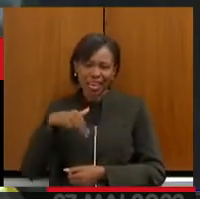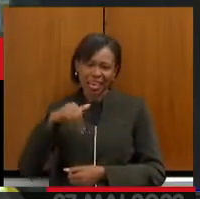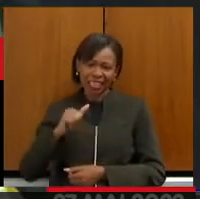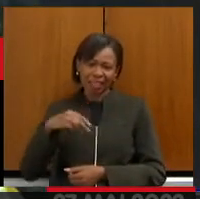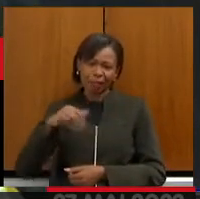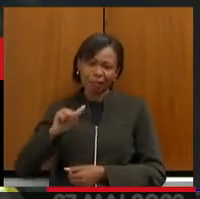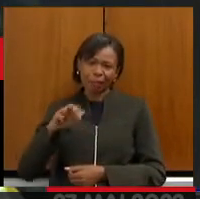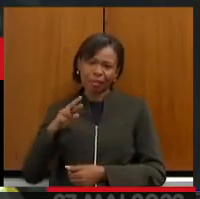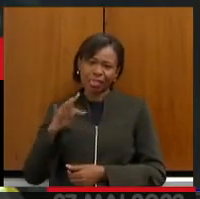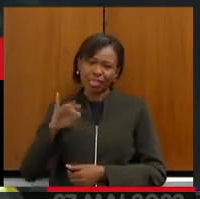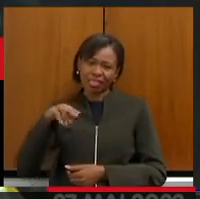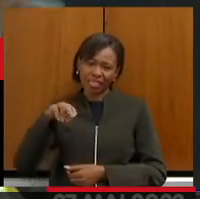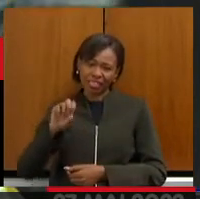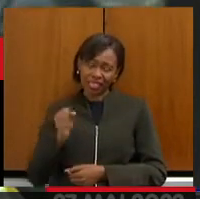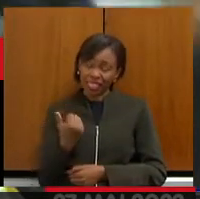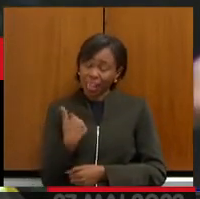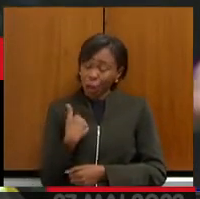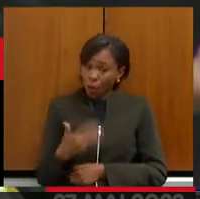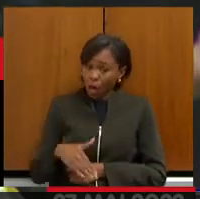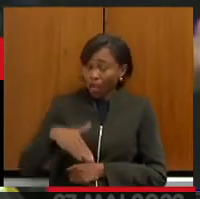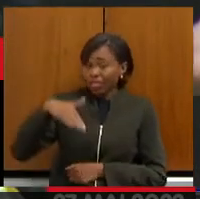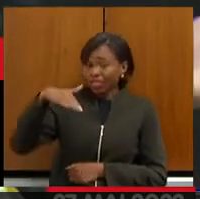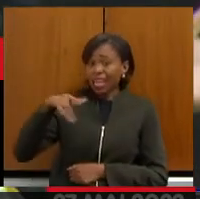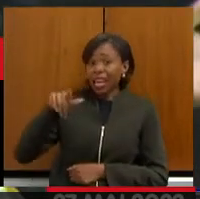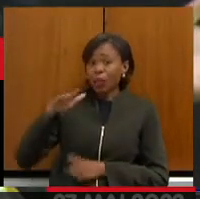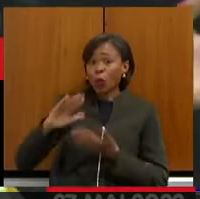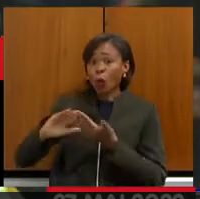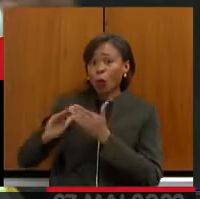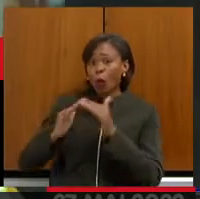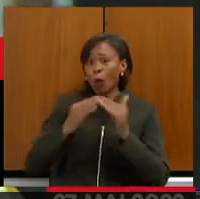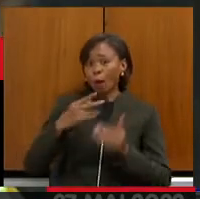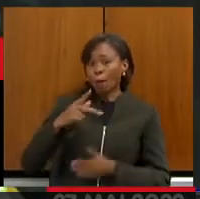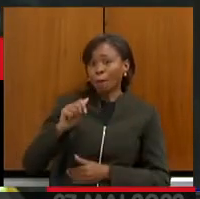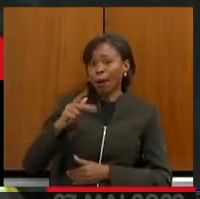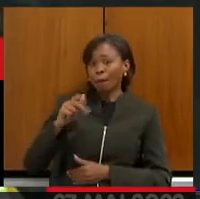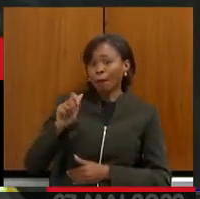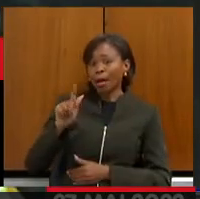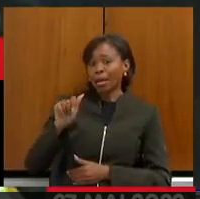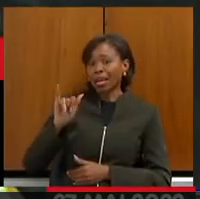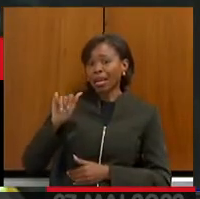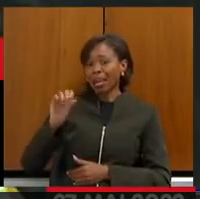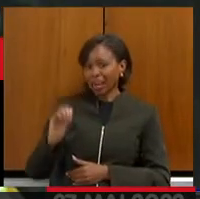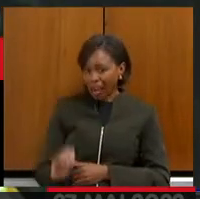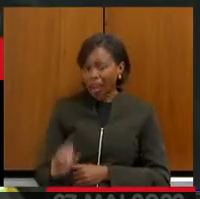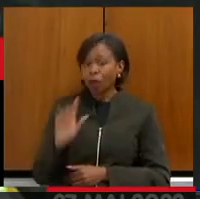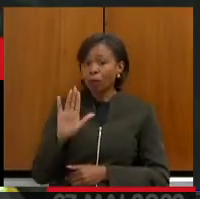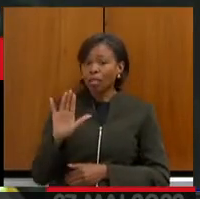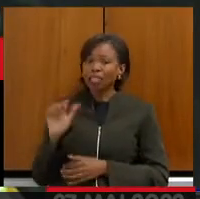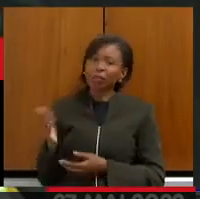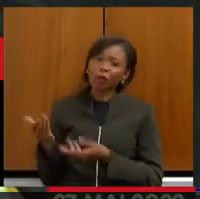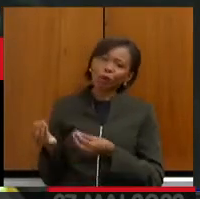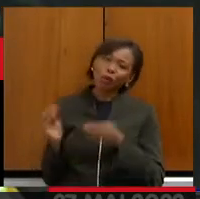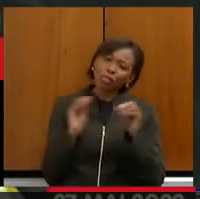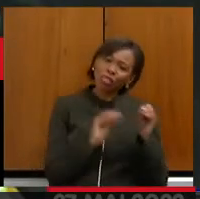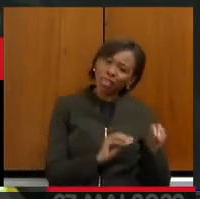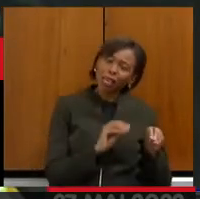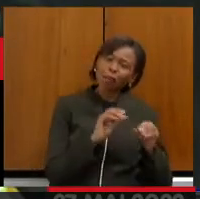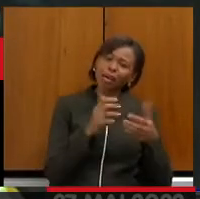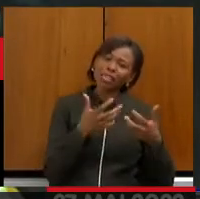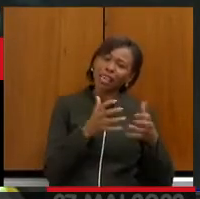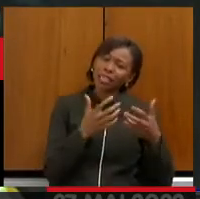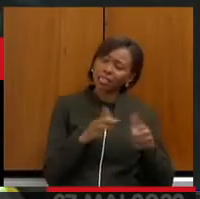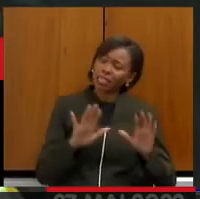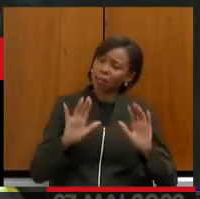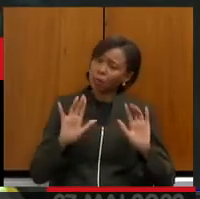eu nasci em BH no Morro do Papagaio fui acolhida em Sarzedo através de uma ação dos Vicentinos E eu levo a minha vida